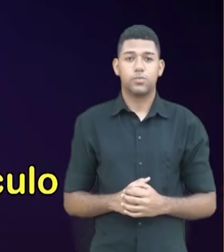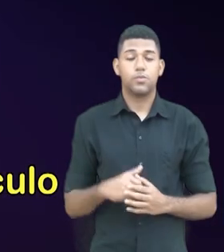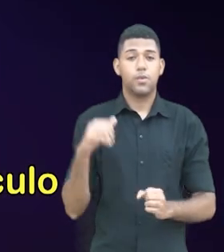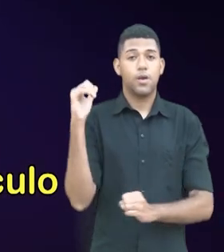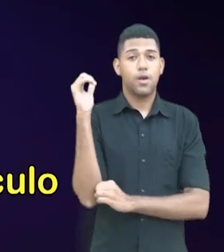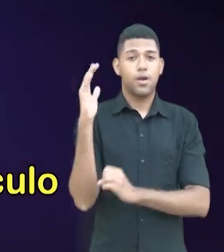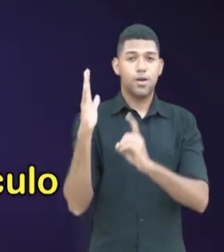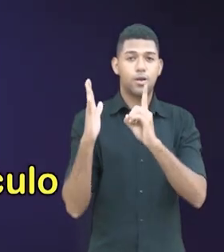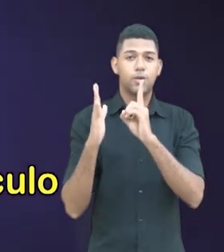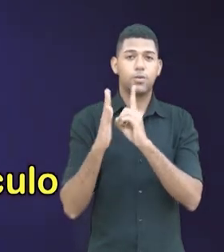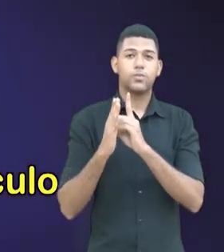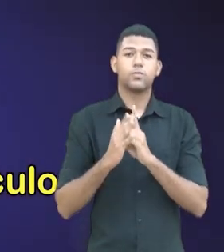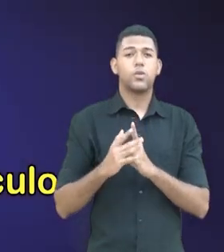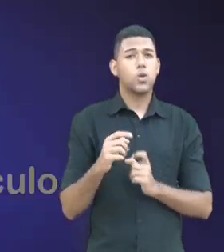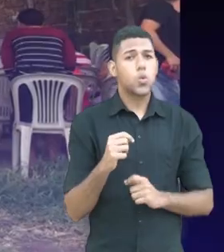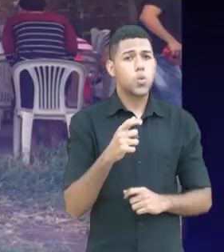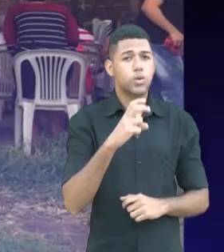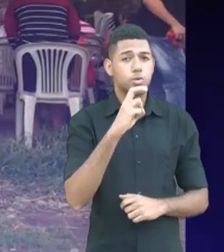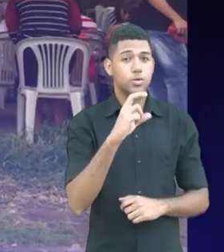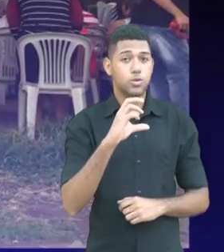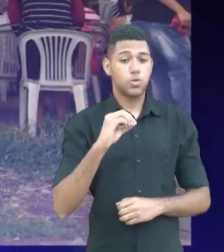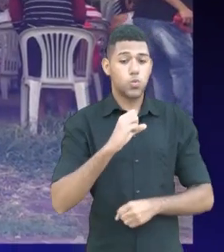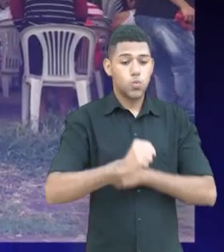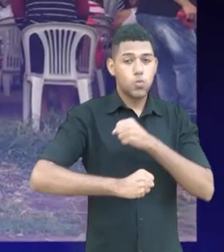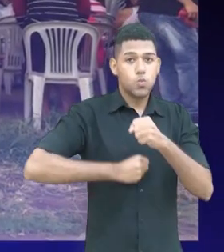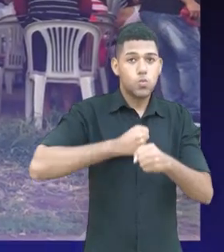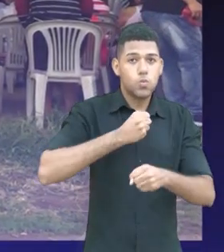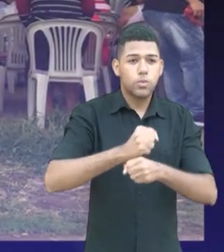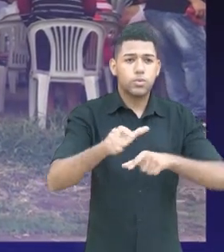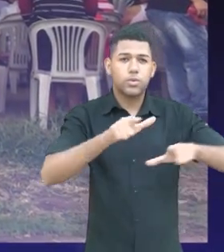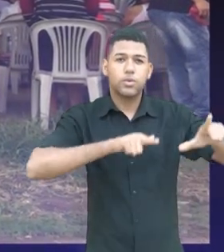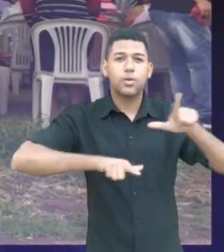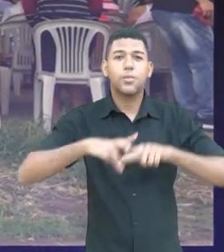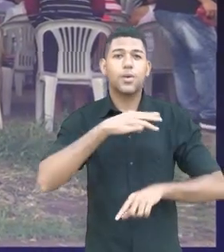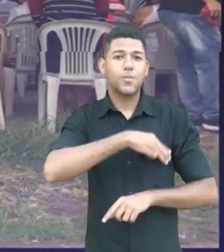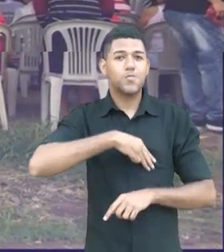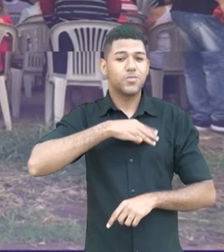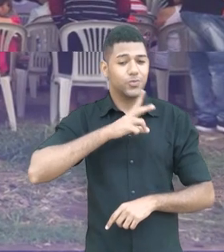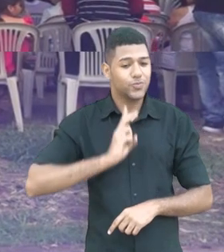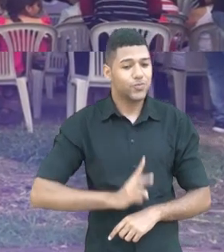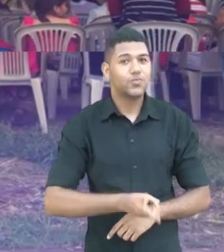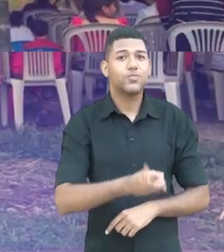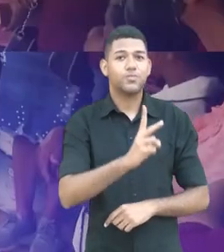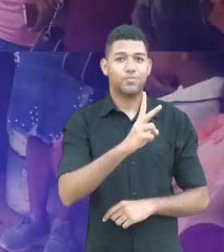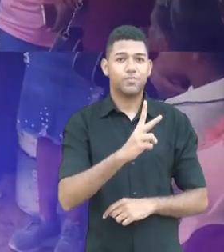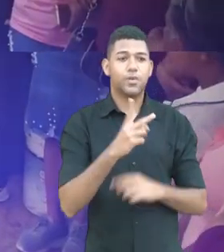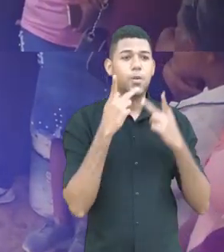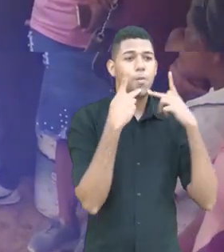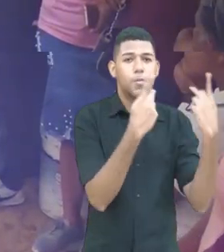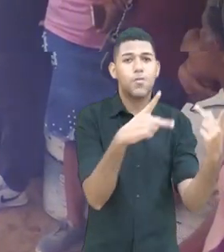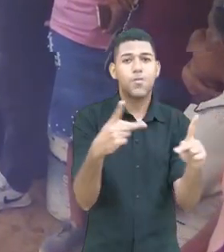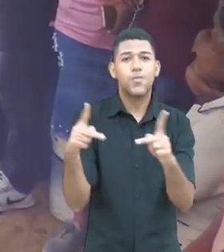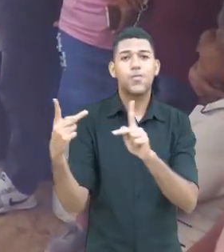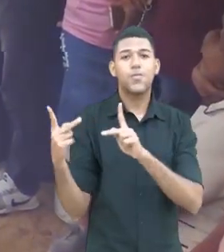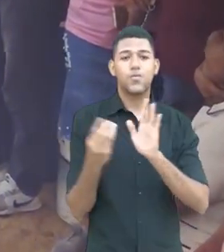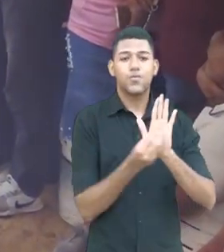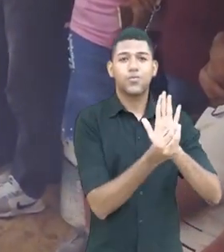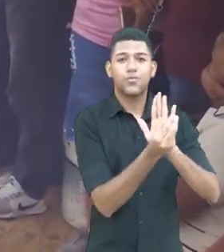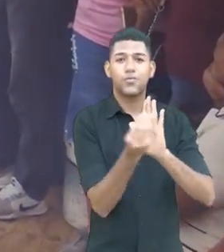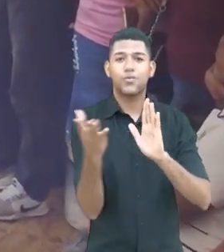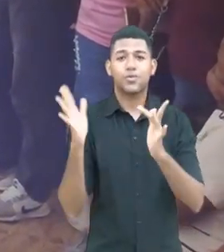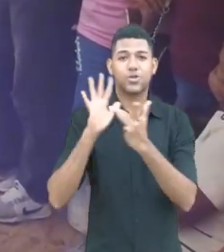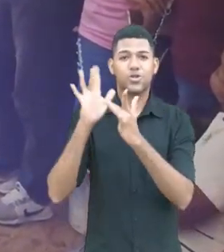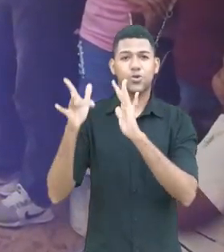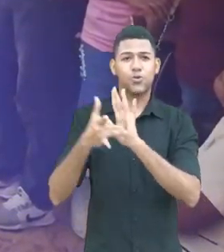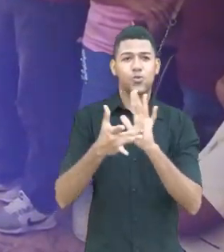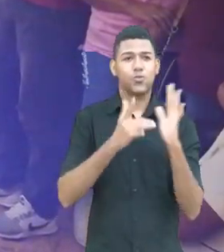A IADALP vem há quase meio século fazendo a obra missionária sem parar, levando o ID do nosso Senhor Jesus Cristo para